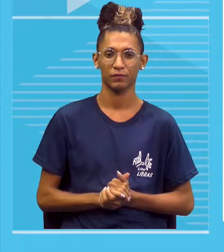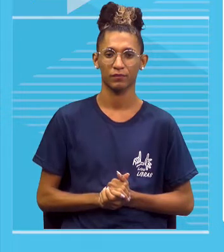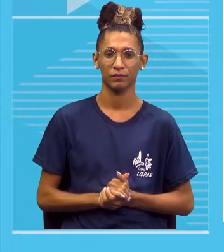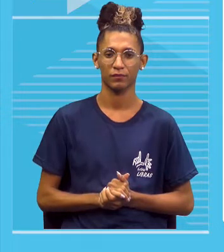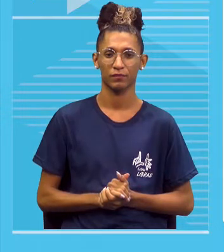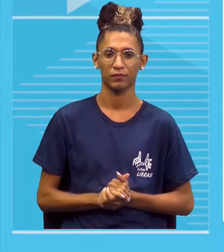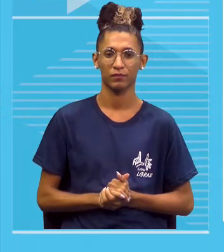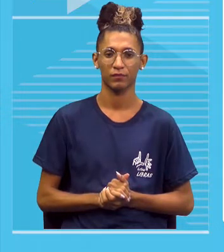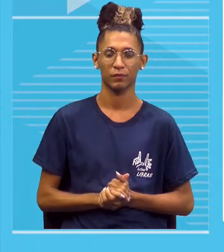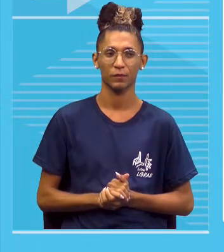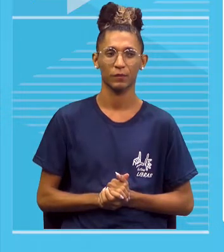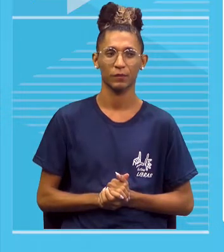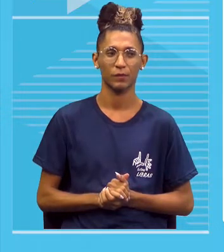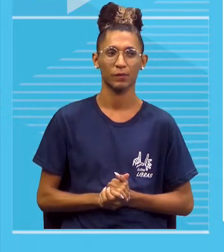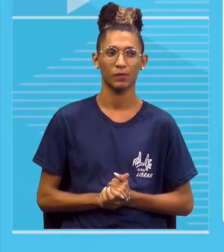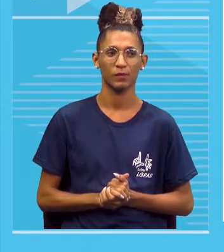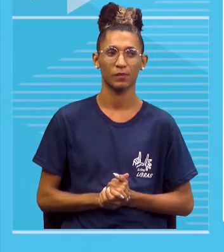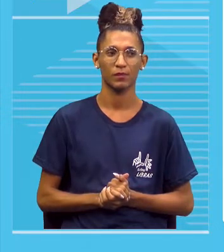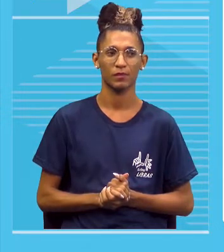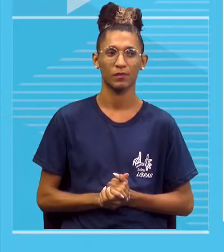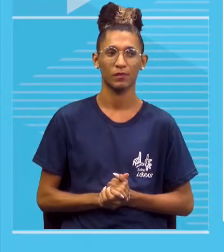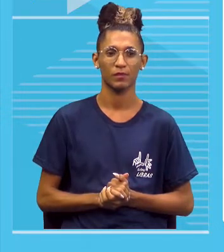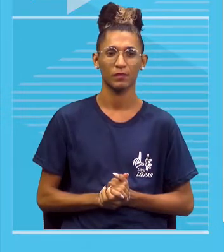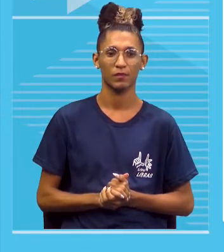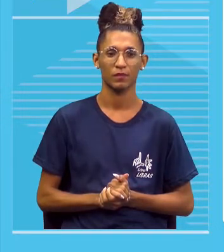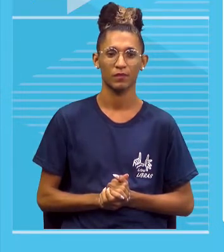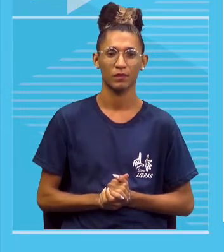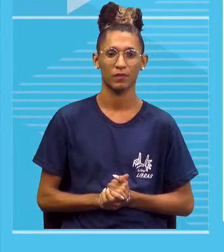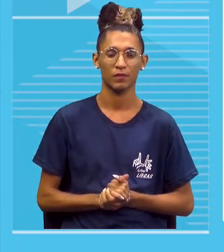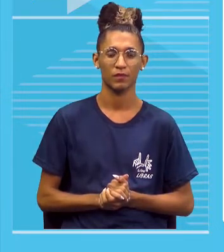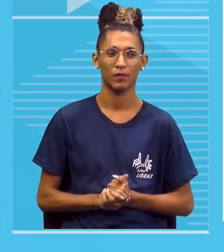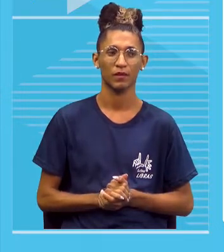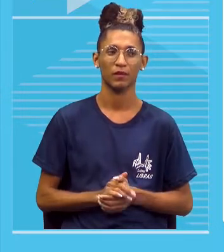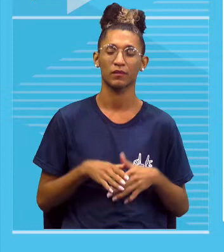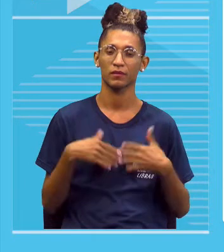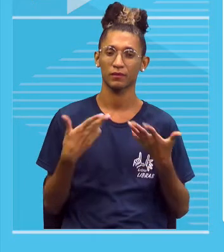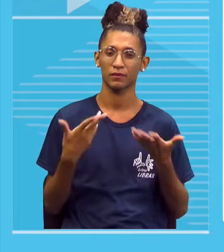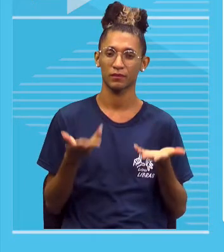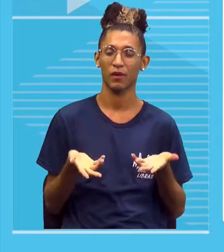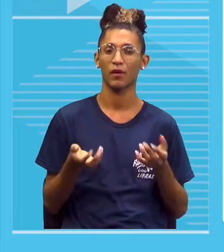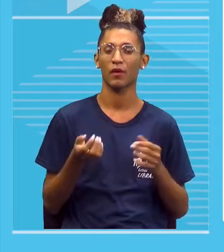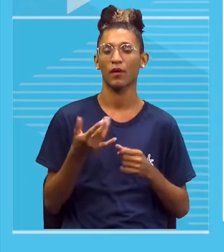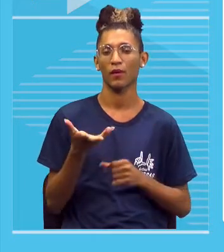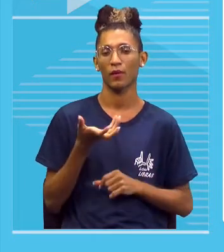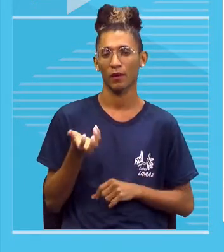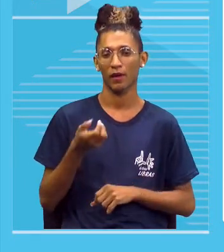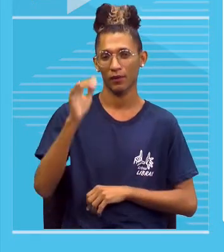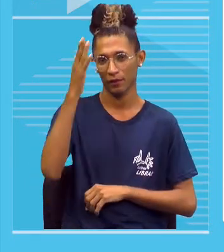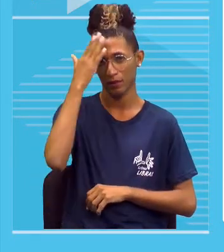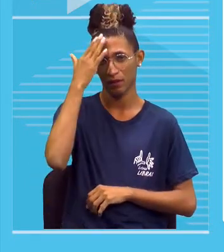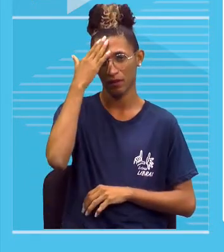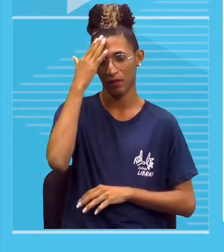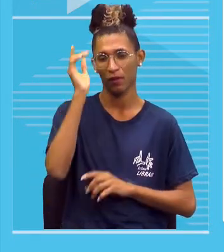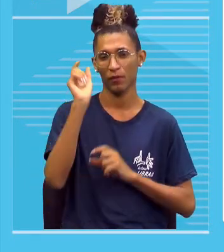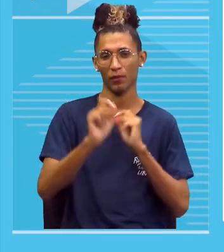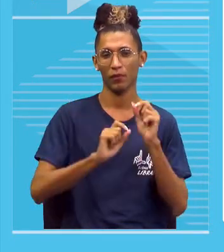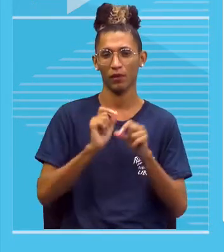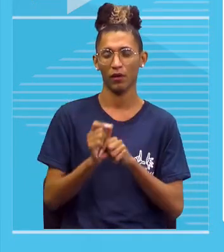ângulo de 135 leão e eu quero saber o cosseno